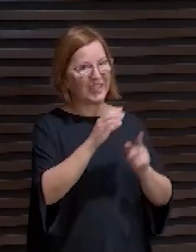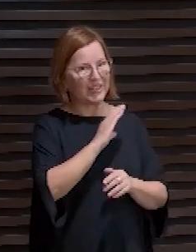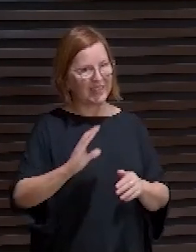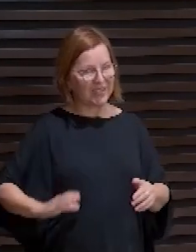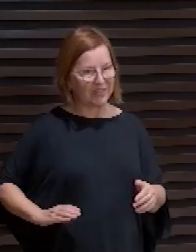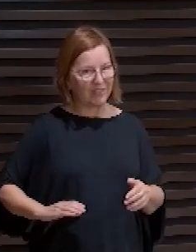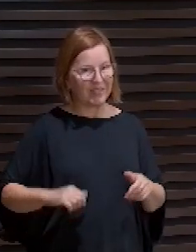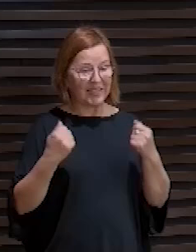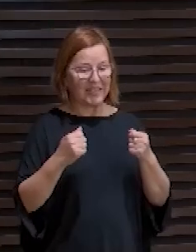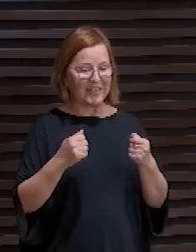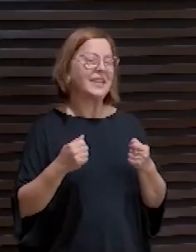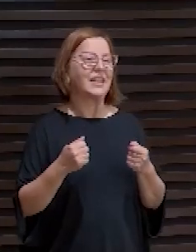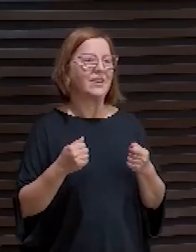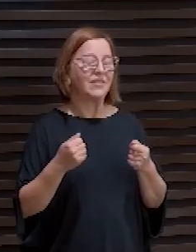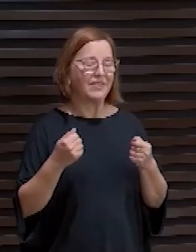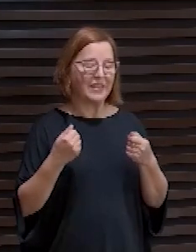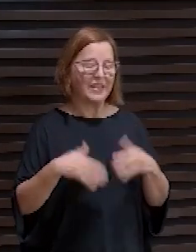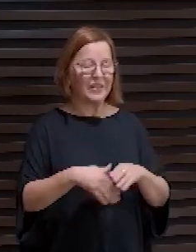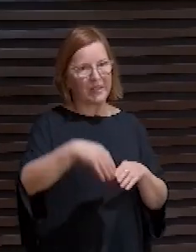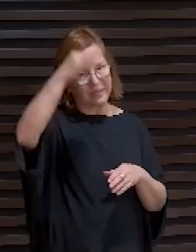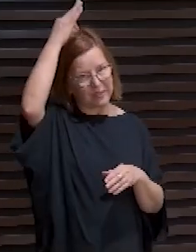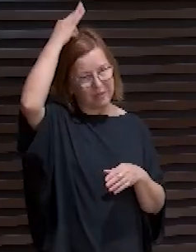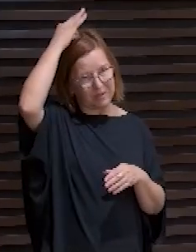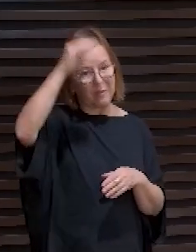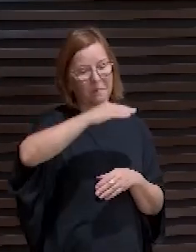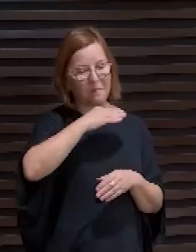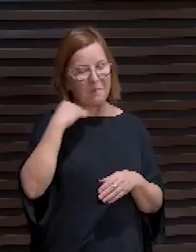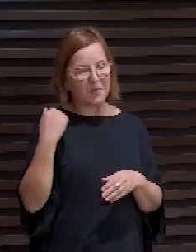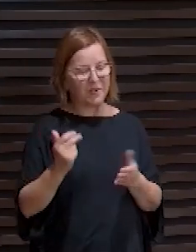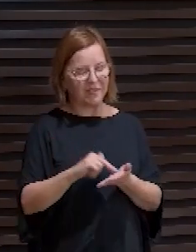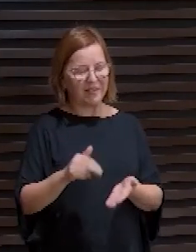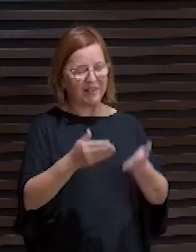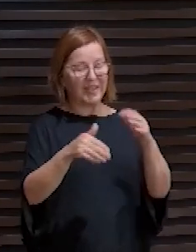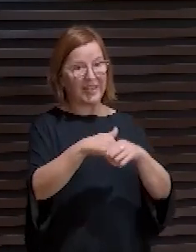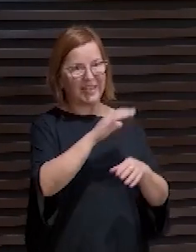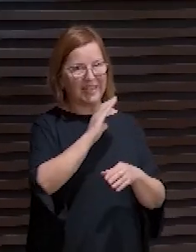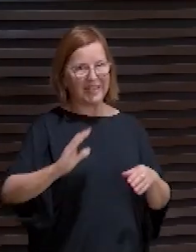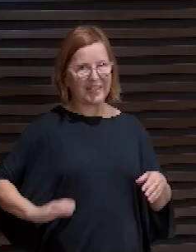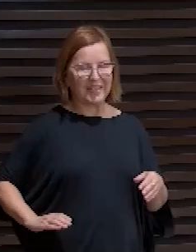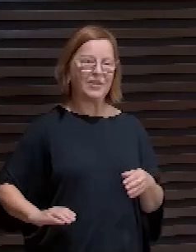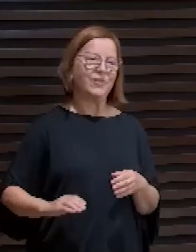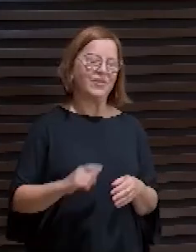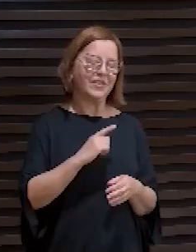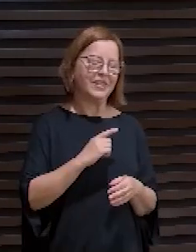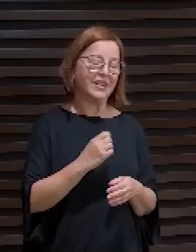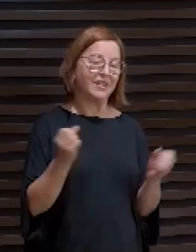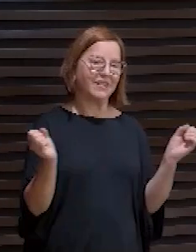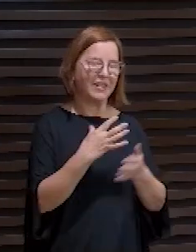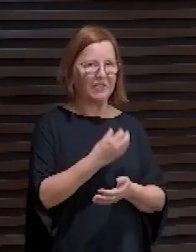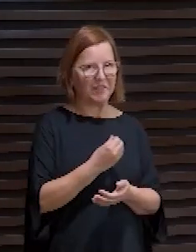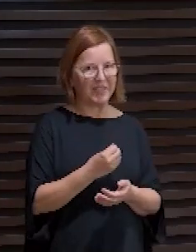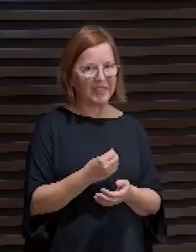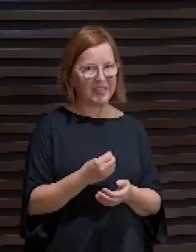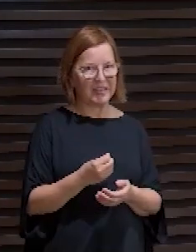em Cristo e ressuscite em Cristo para uma nova vida. É na reunião da igreja que afirmamos a fé